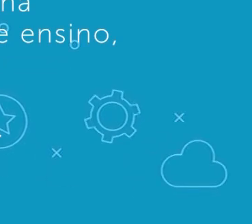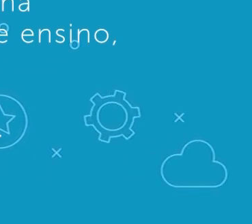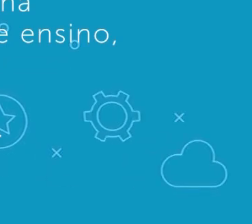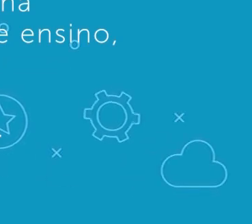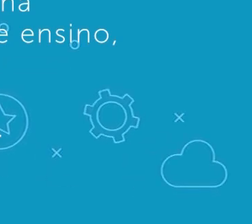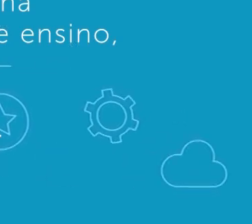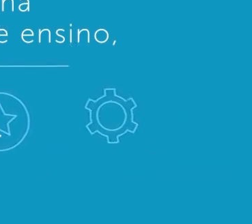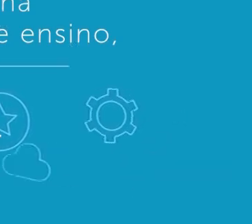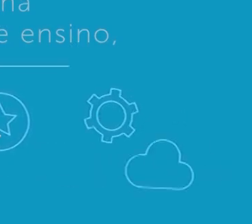Tchau!